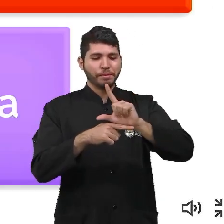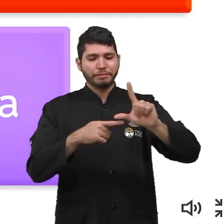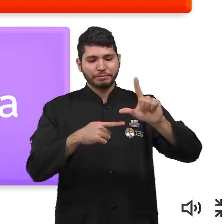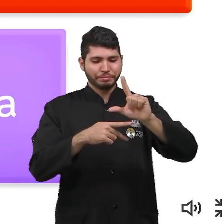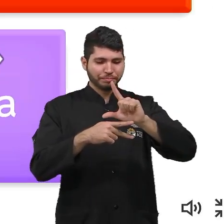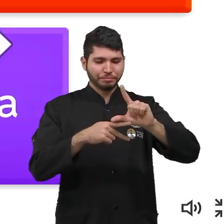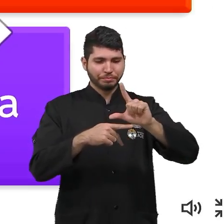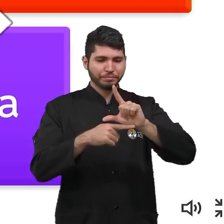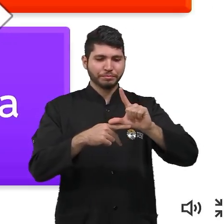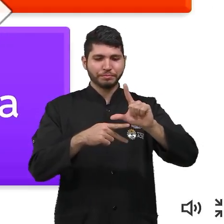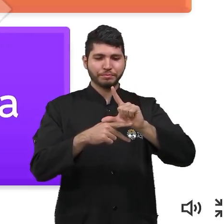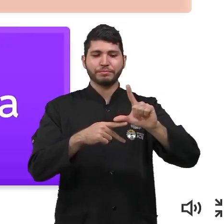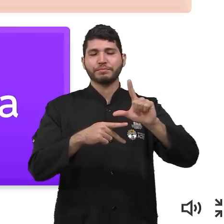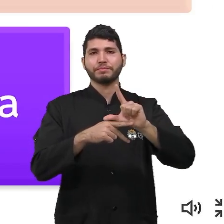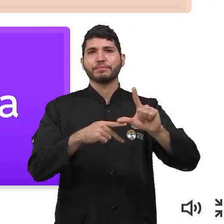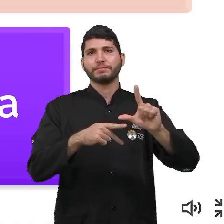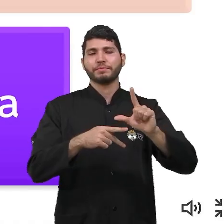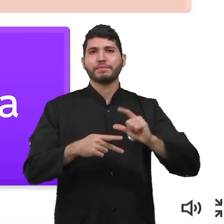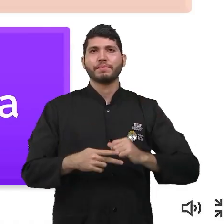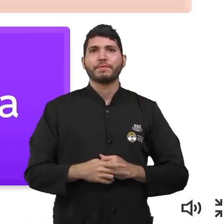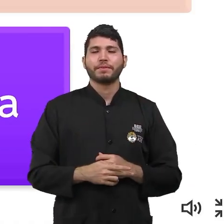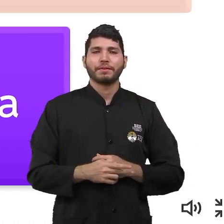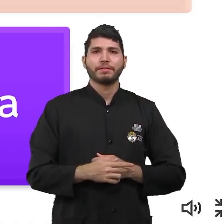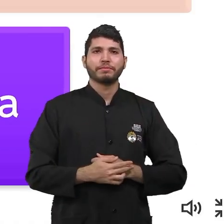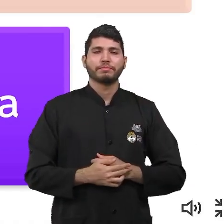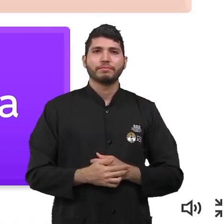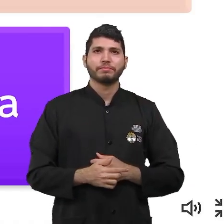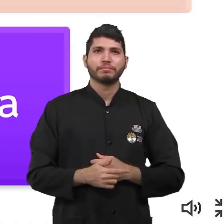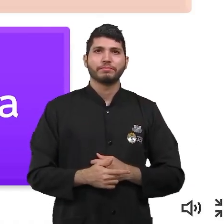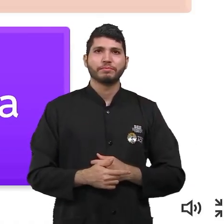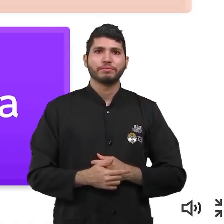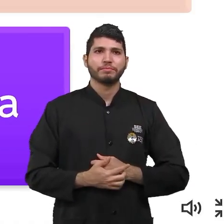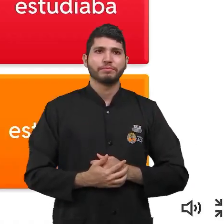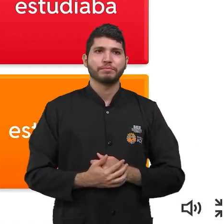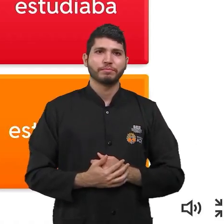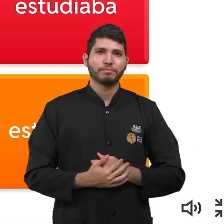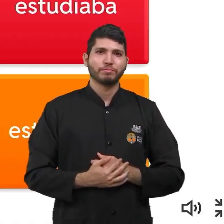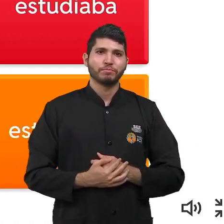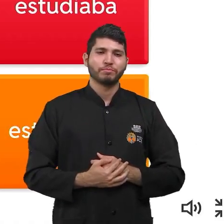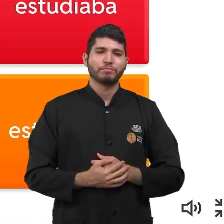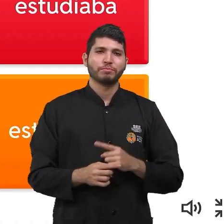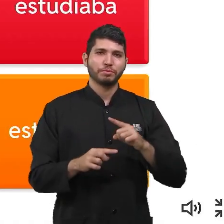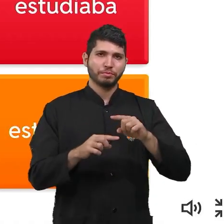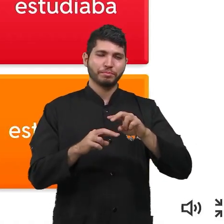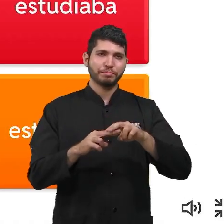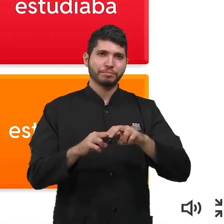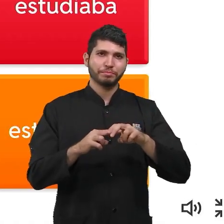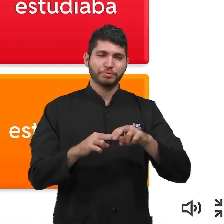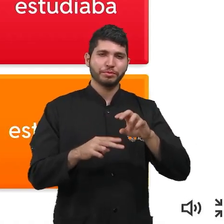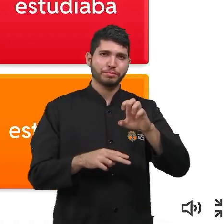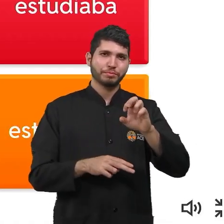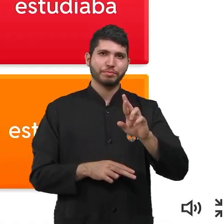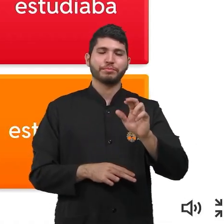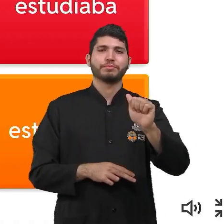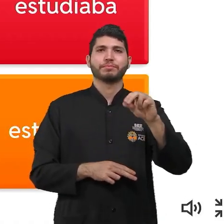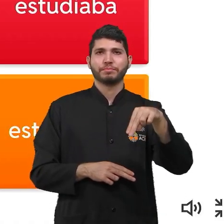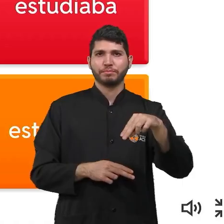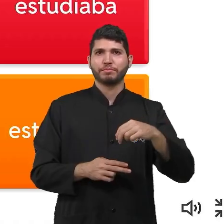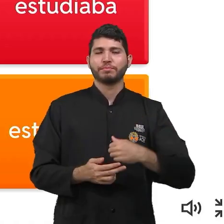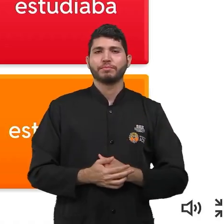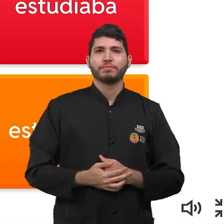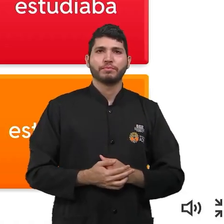tem que estar no singular. Estava muito enferma. Muito bem. Ricardo e eu, ou seja, ele e